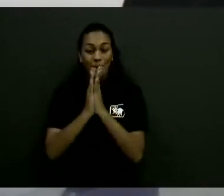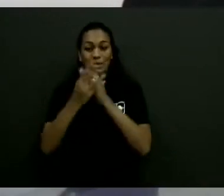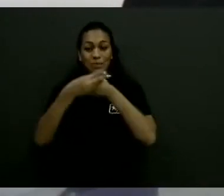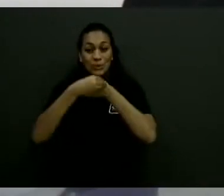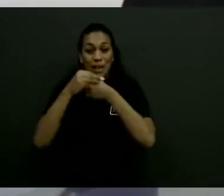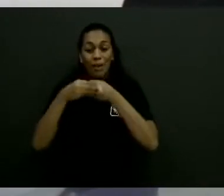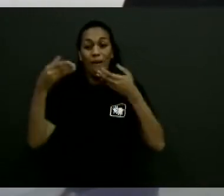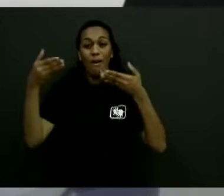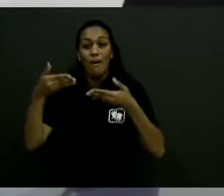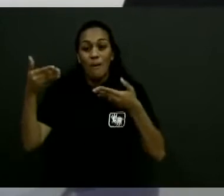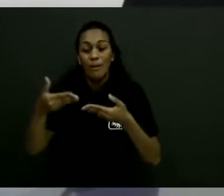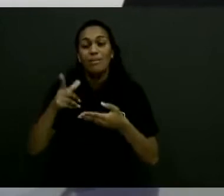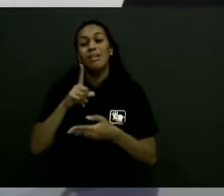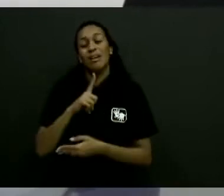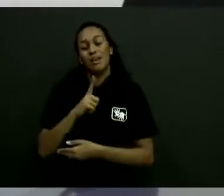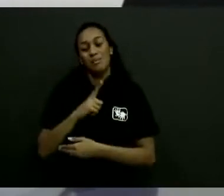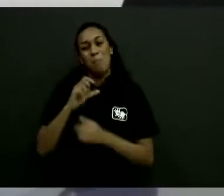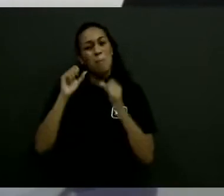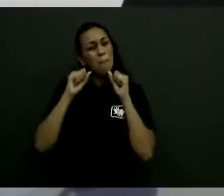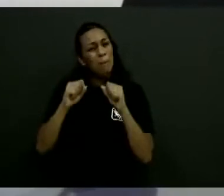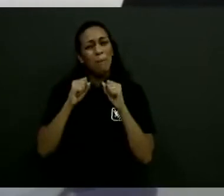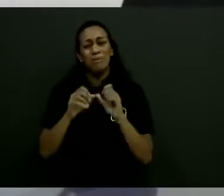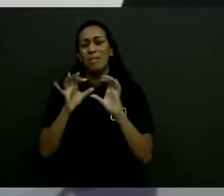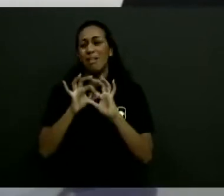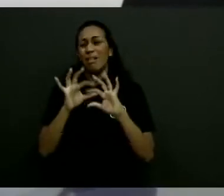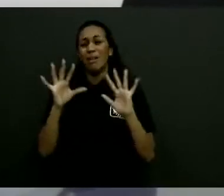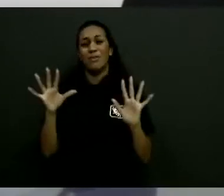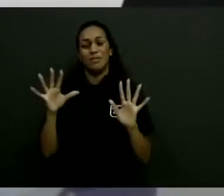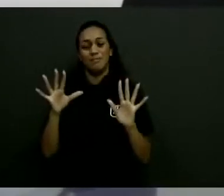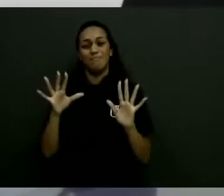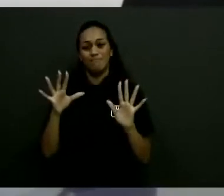é a grande oportunidade que nós temos, né? Eu costumo dizer que